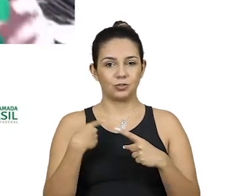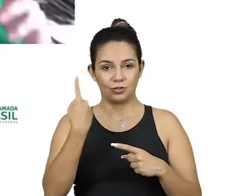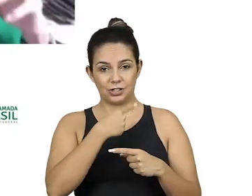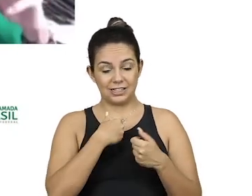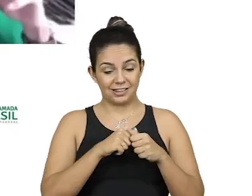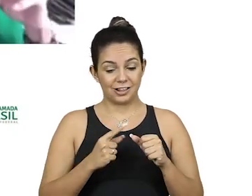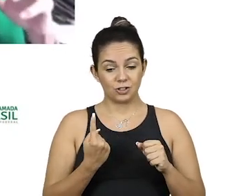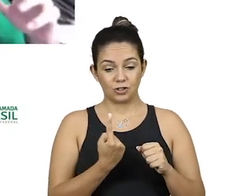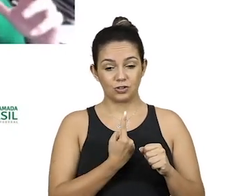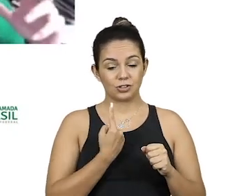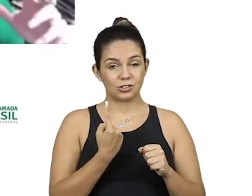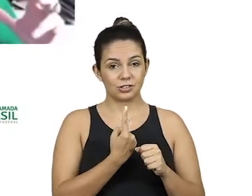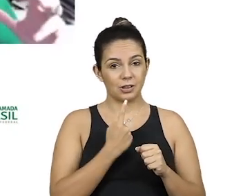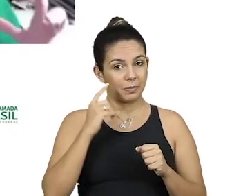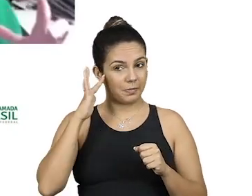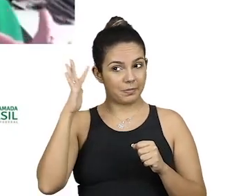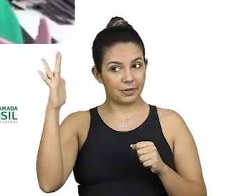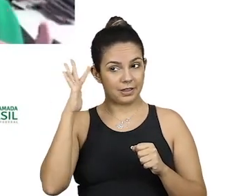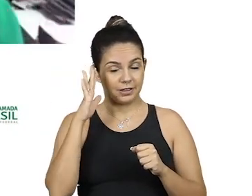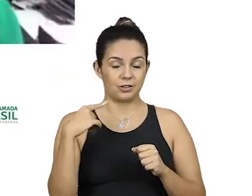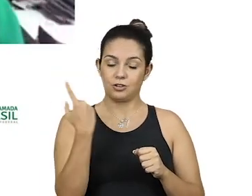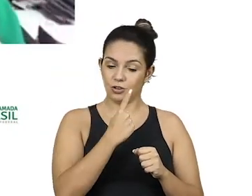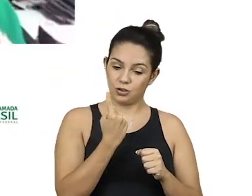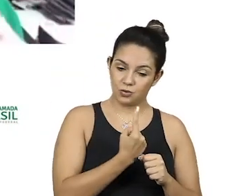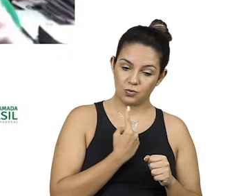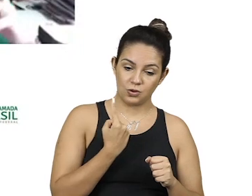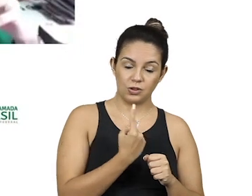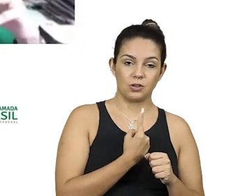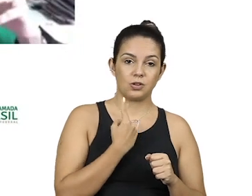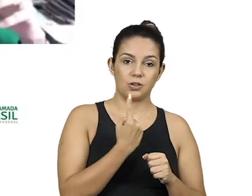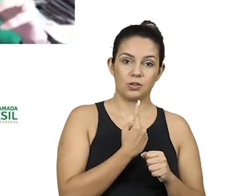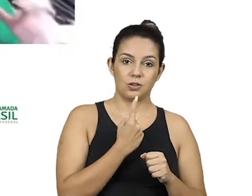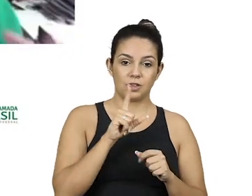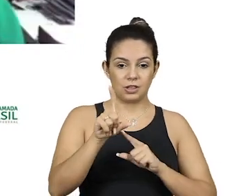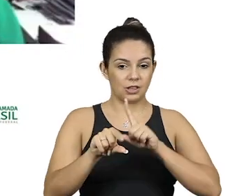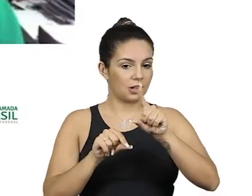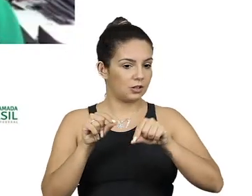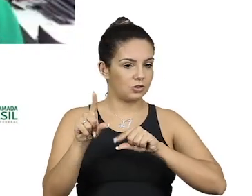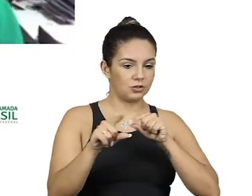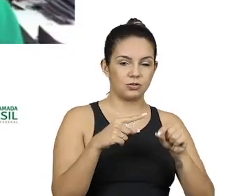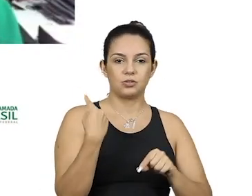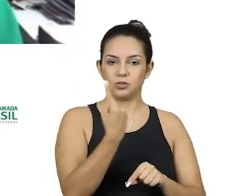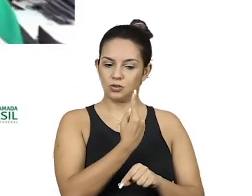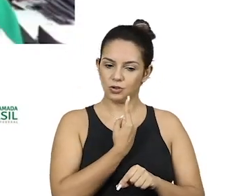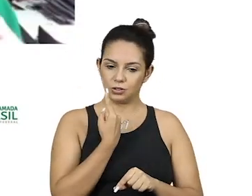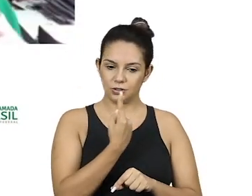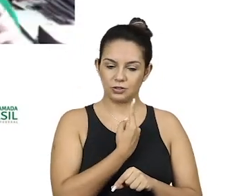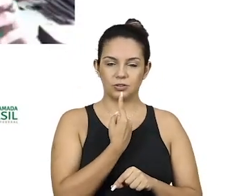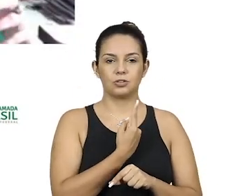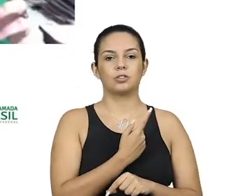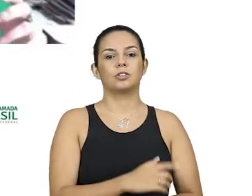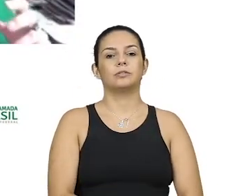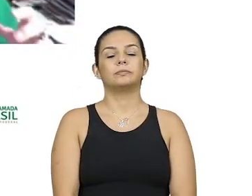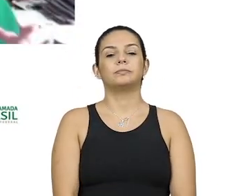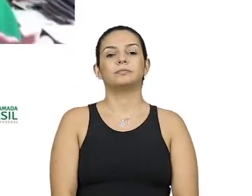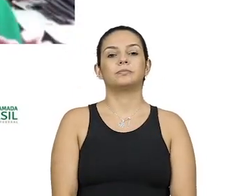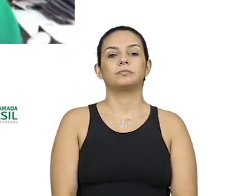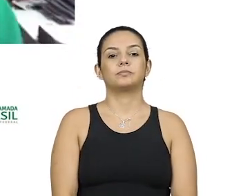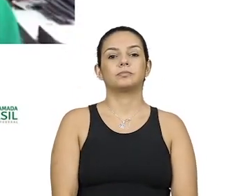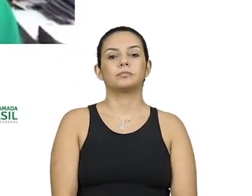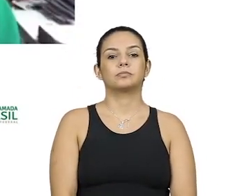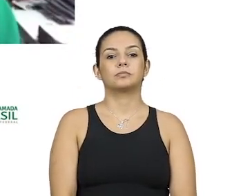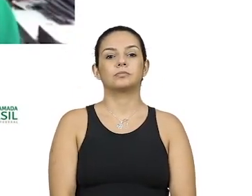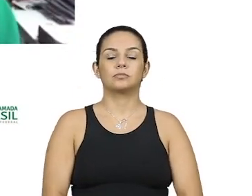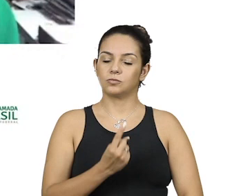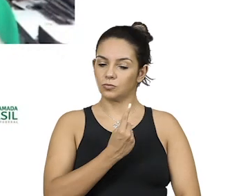quando pensa, a gente está sozinho nas decisões, nas tomadas de decisão, a gente está sozinho